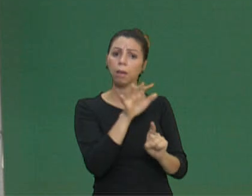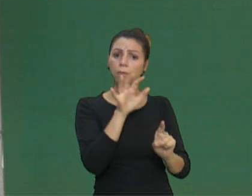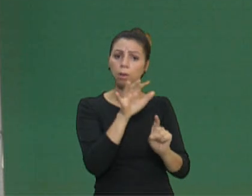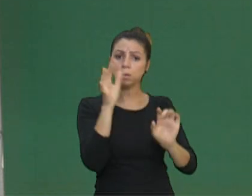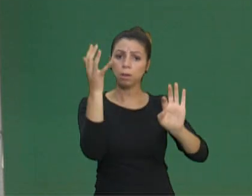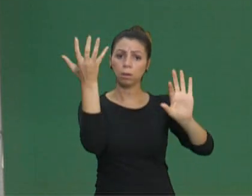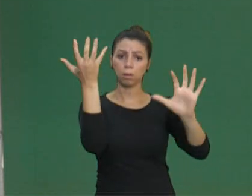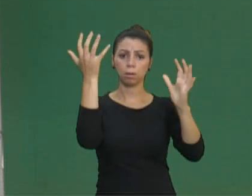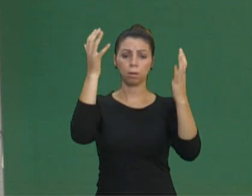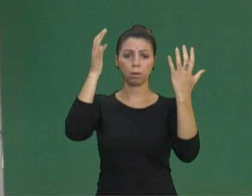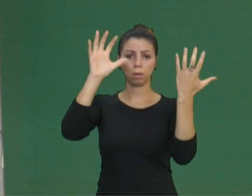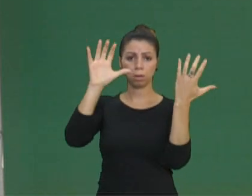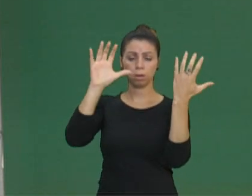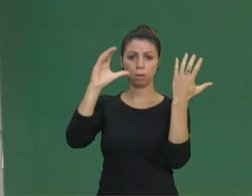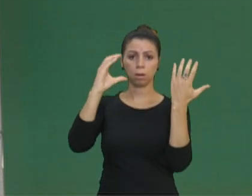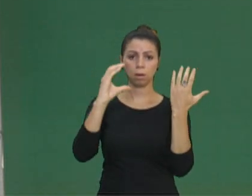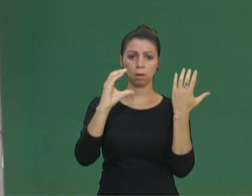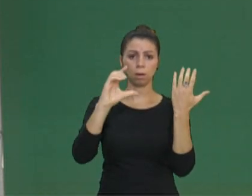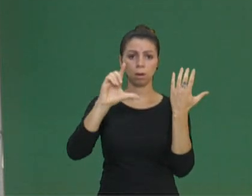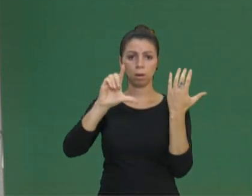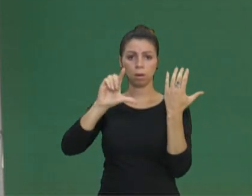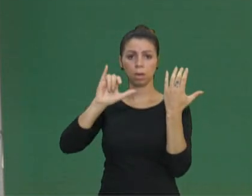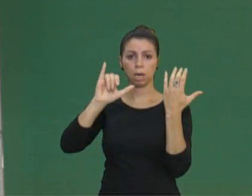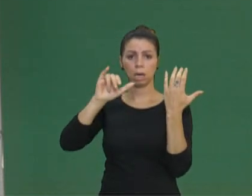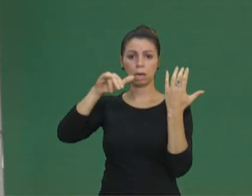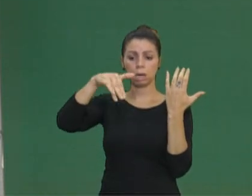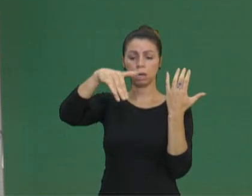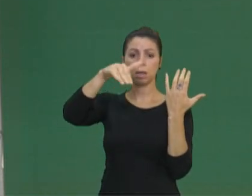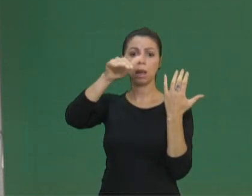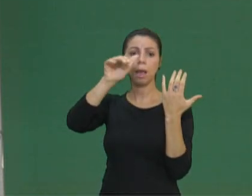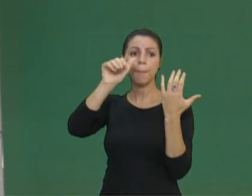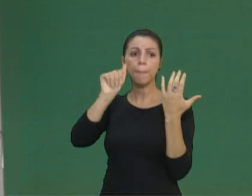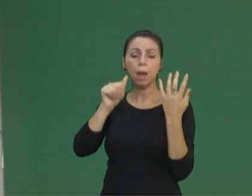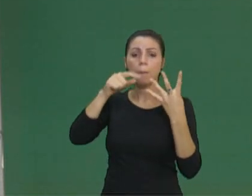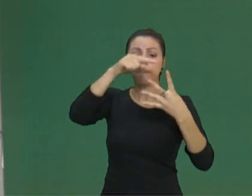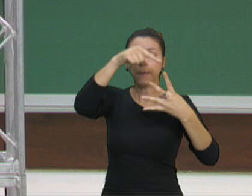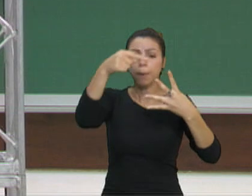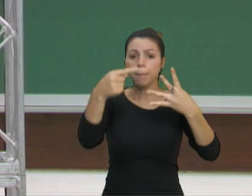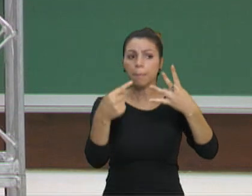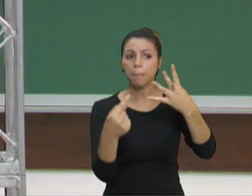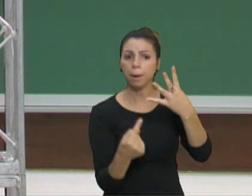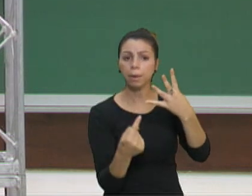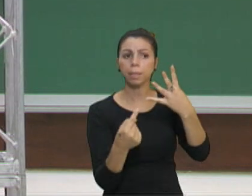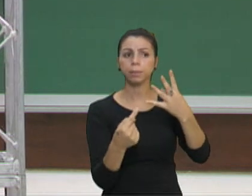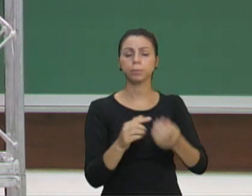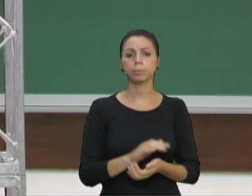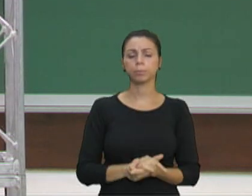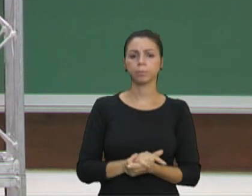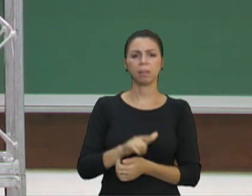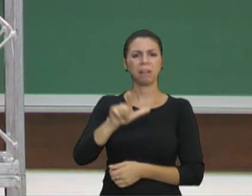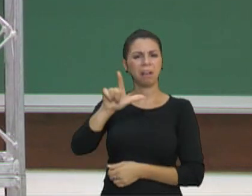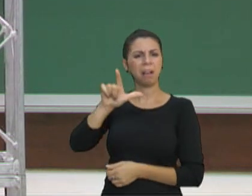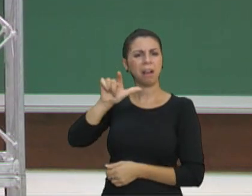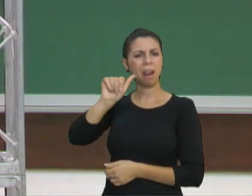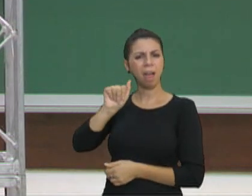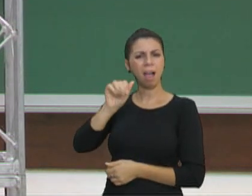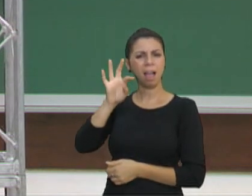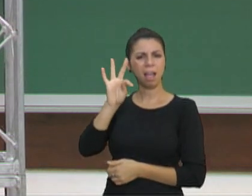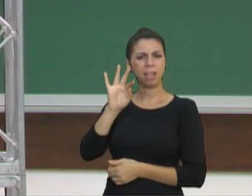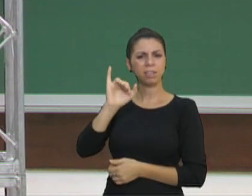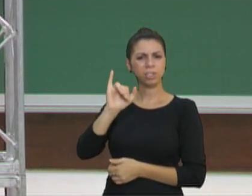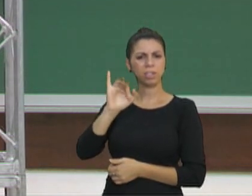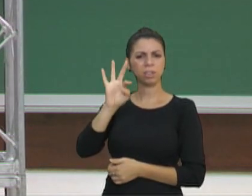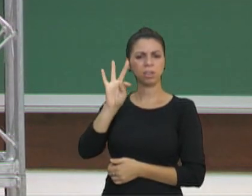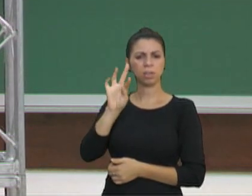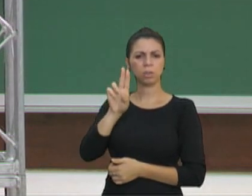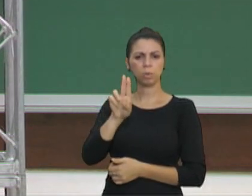clima. Latitude, altitude e a vegetação. O que é a latitude? A